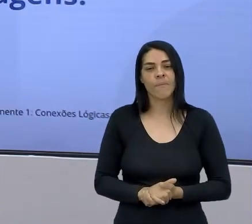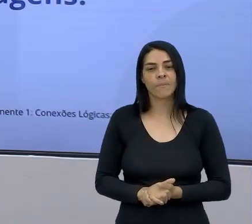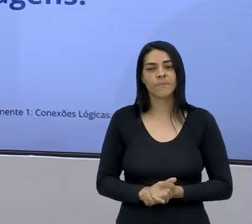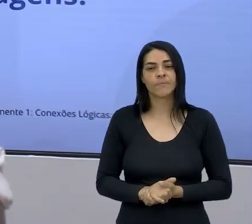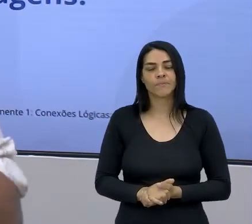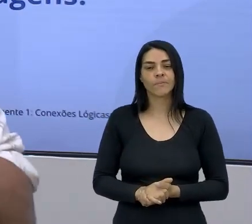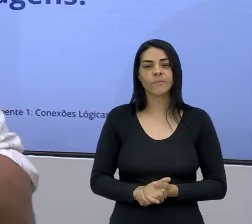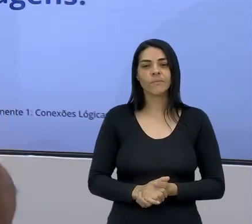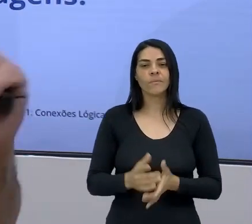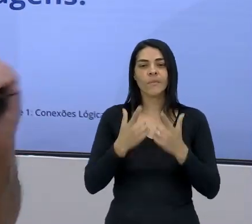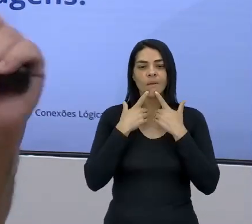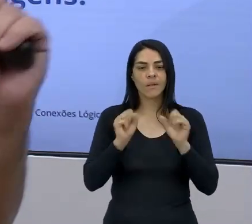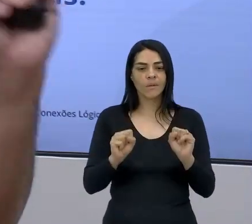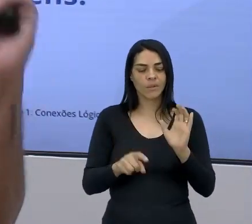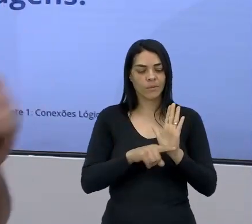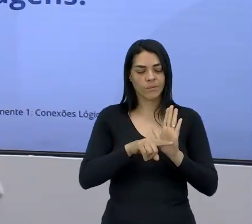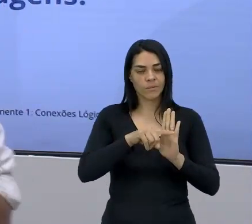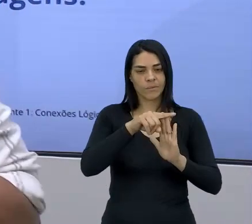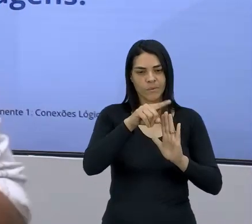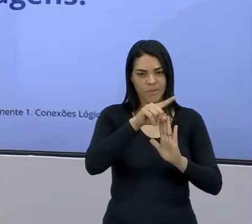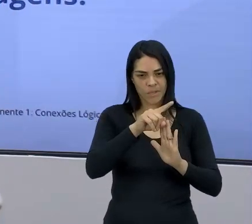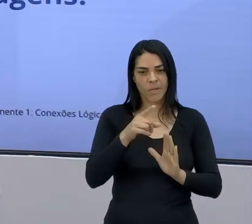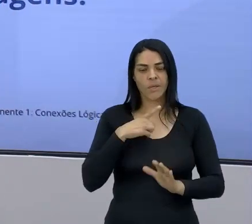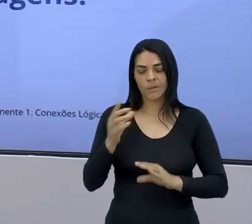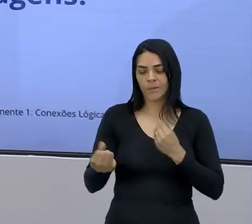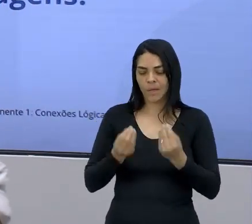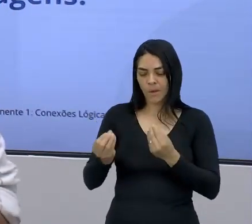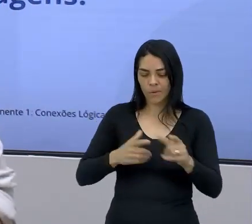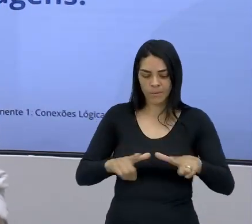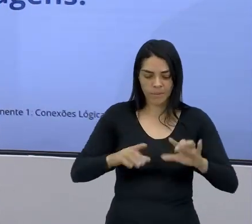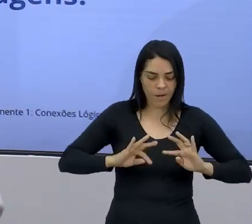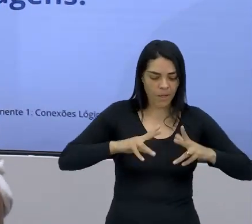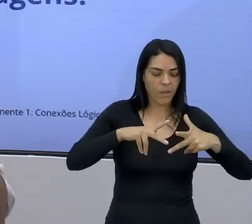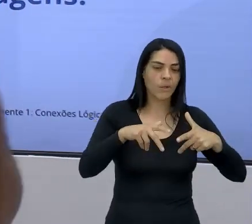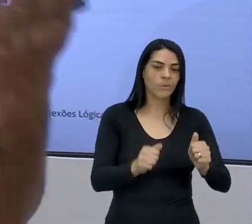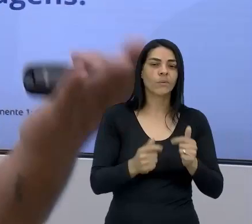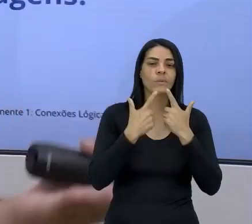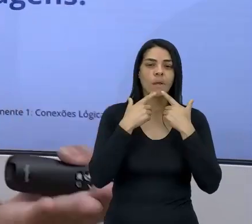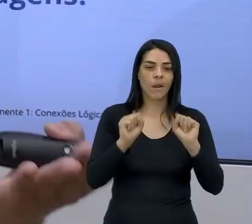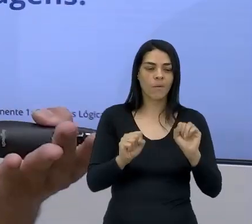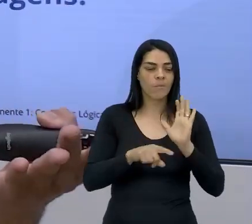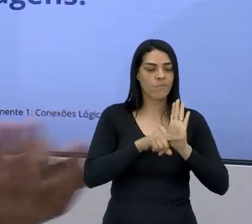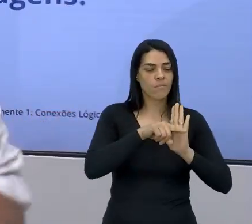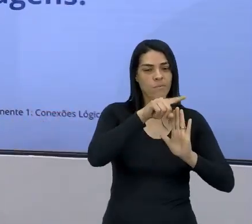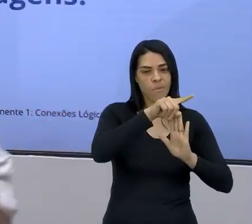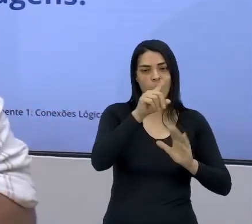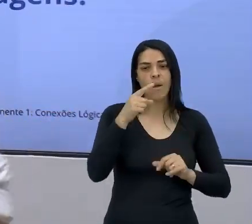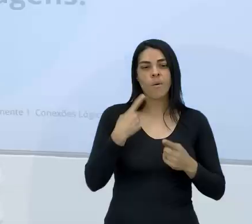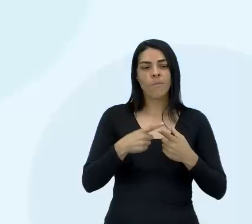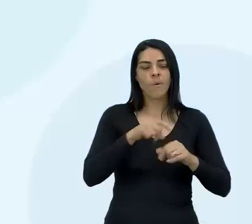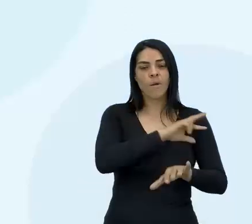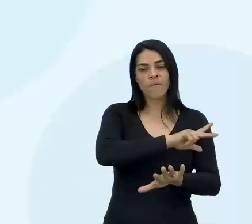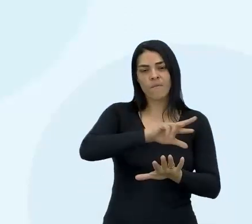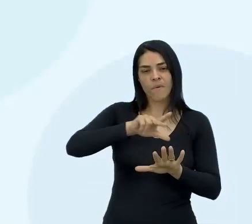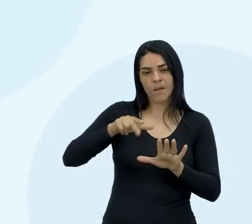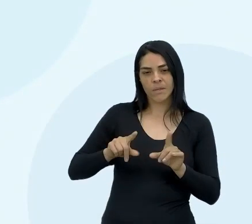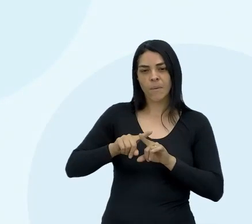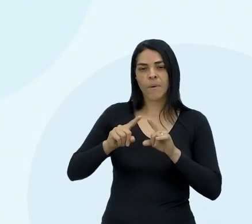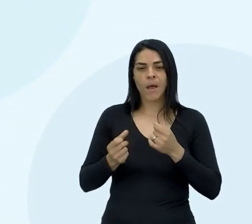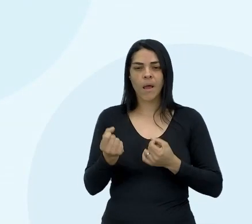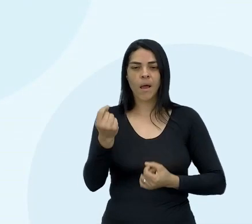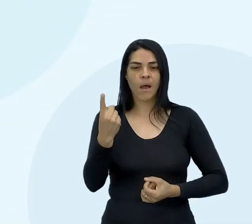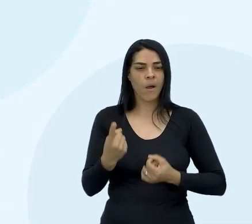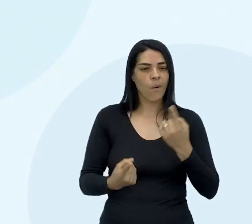de programação, e não há pretensão de trabalhar todas as linguagens de programação, mesmo porque são muitas, né? Mas algumas